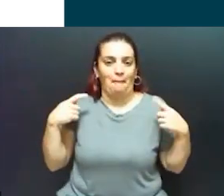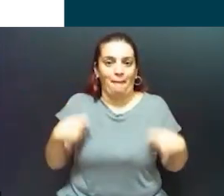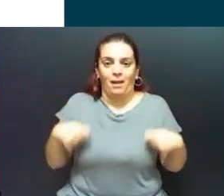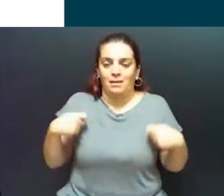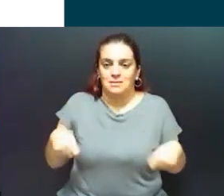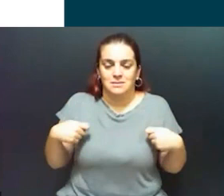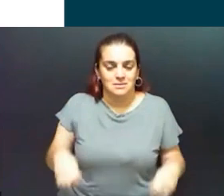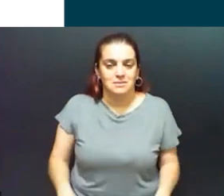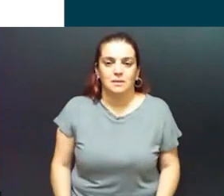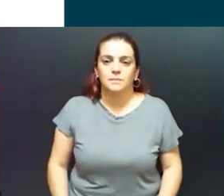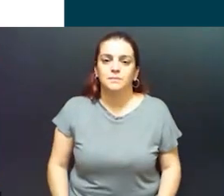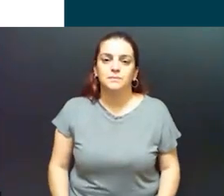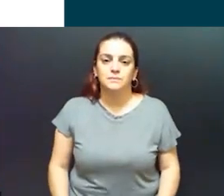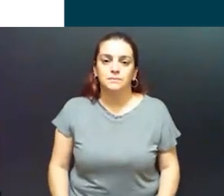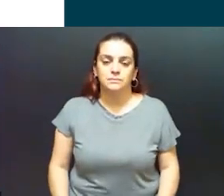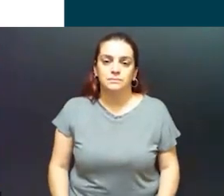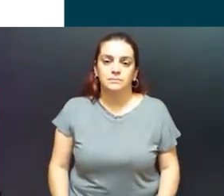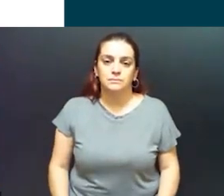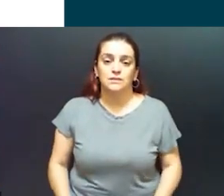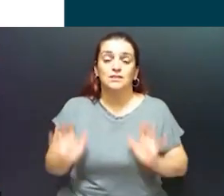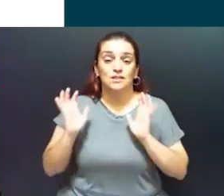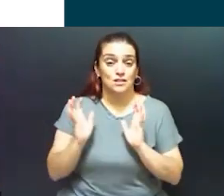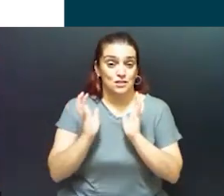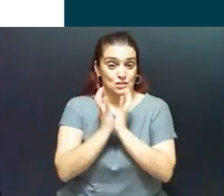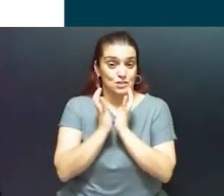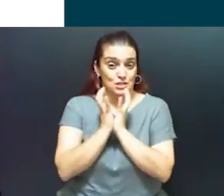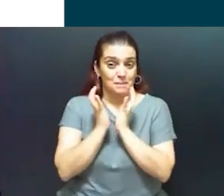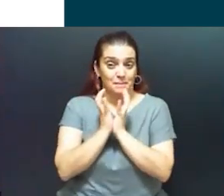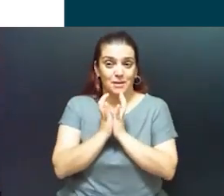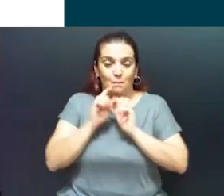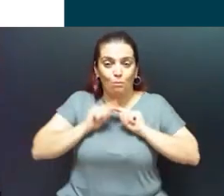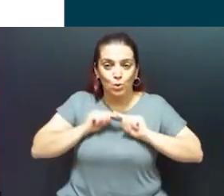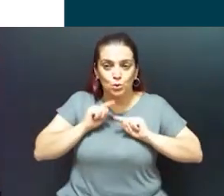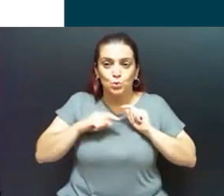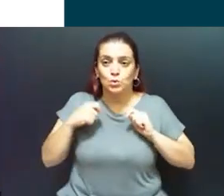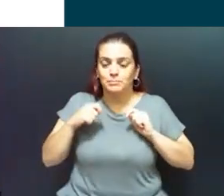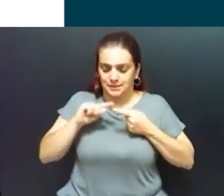favor? O time do produto tem que definir essa política de